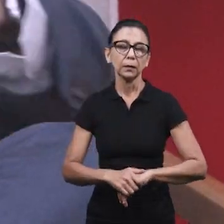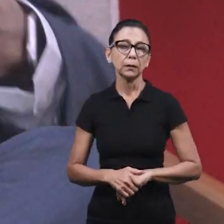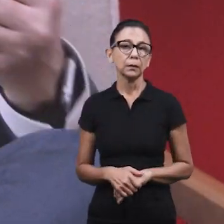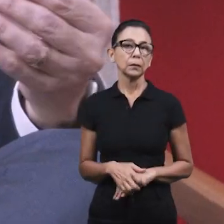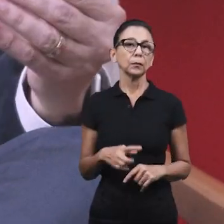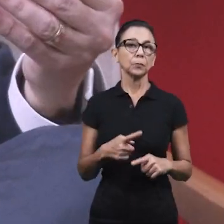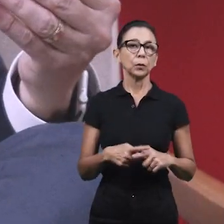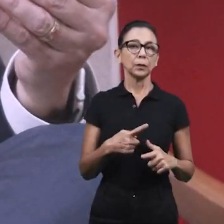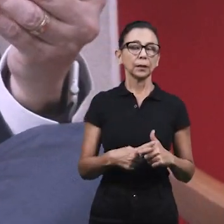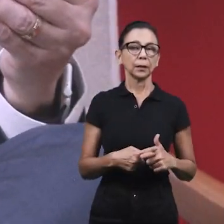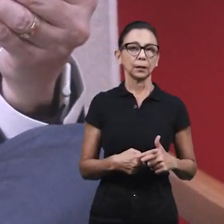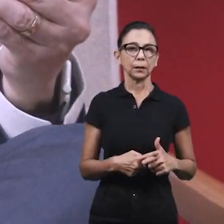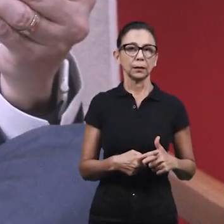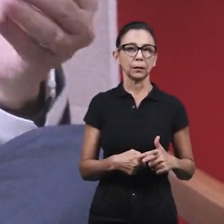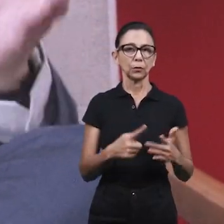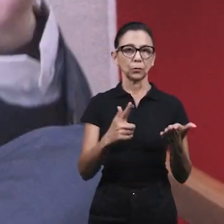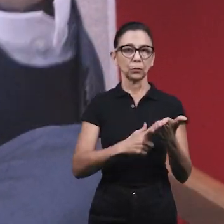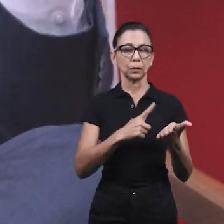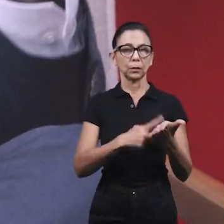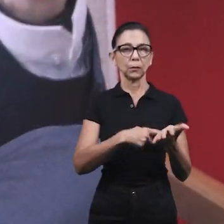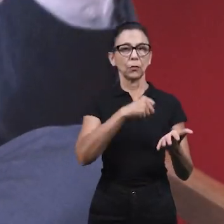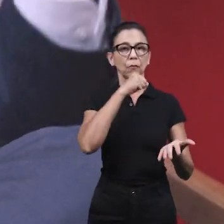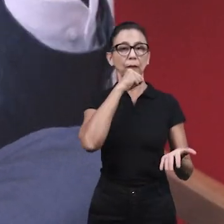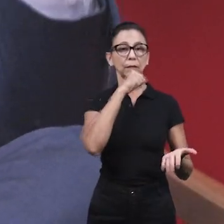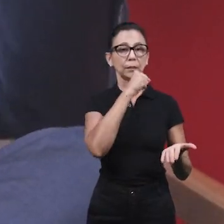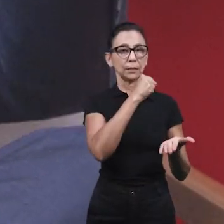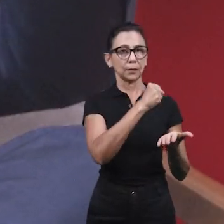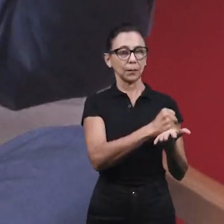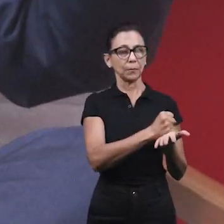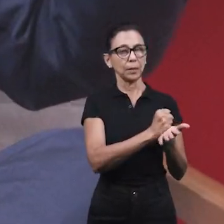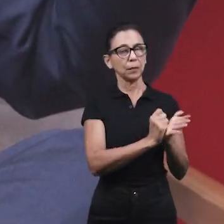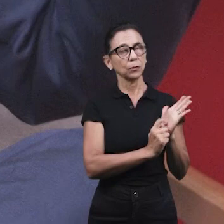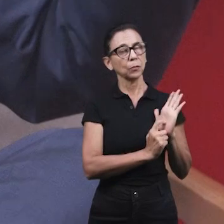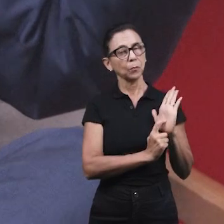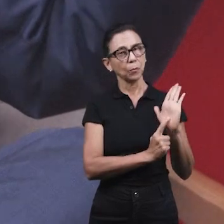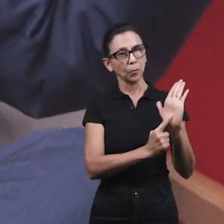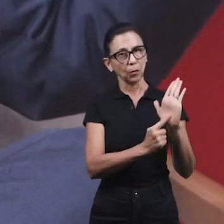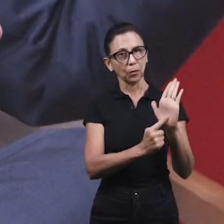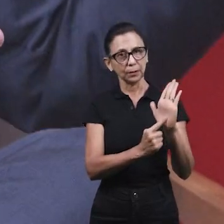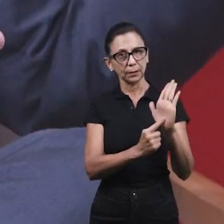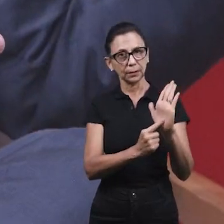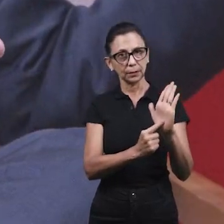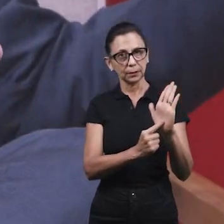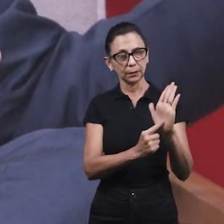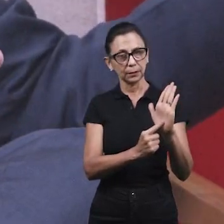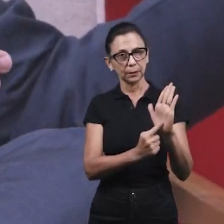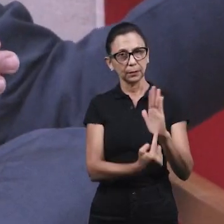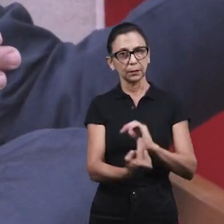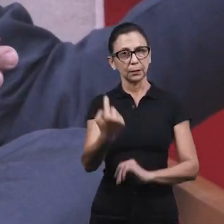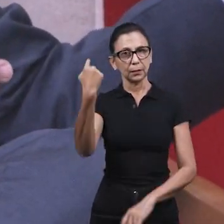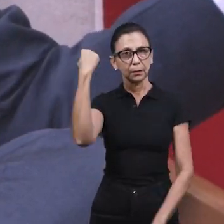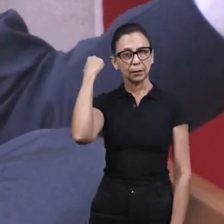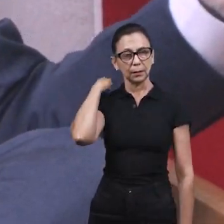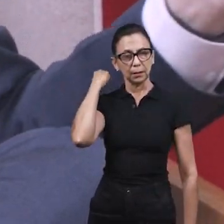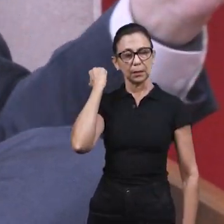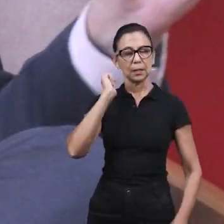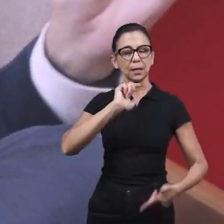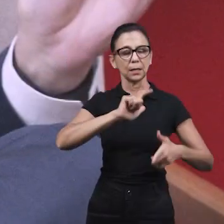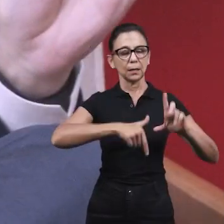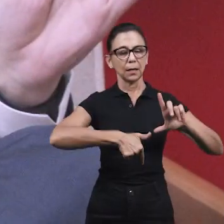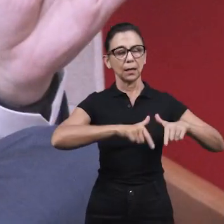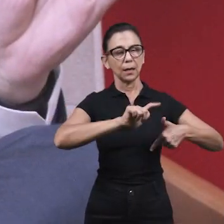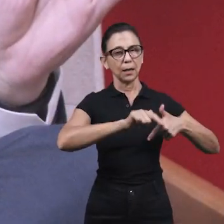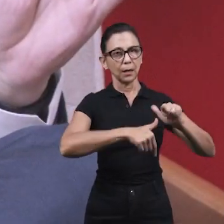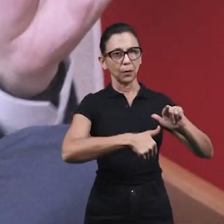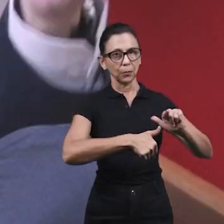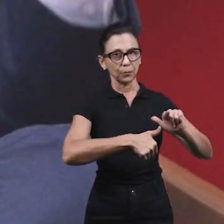que profeticamente é a história da igreja que começou lá no dia de Pentecostes, que